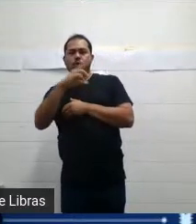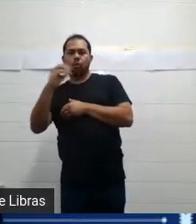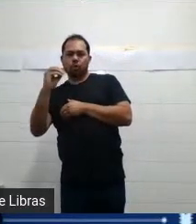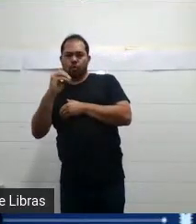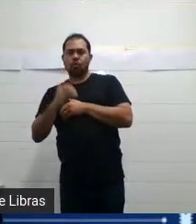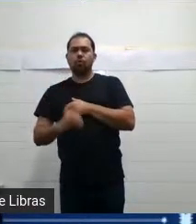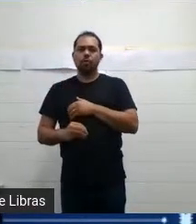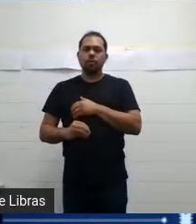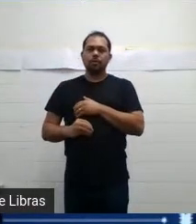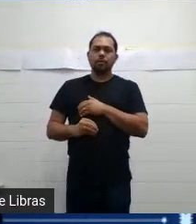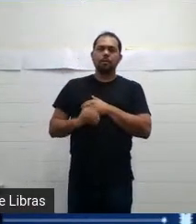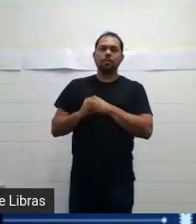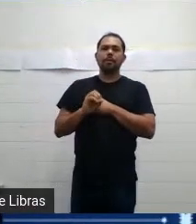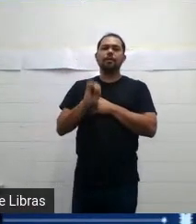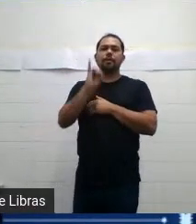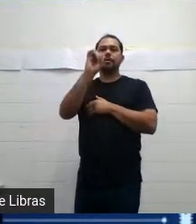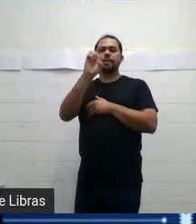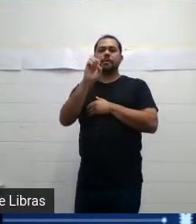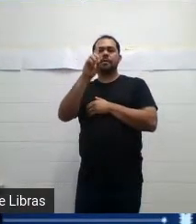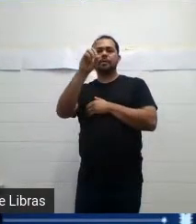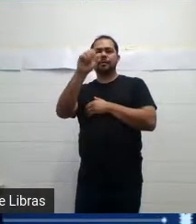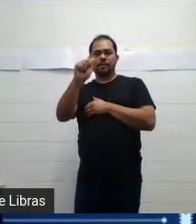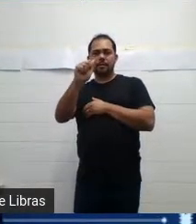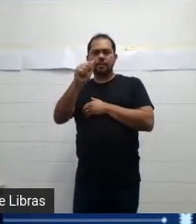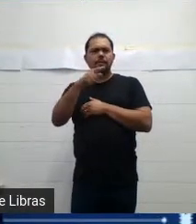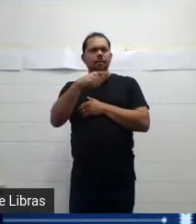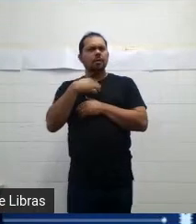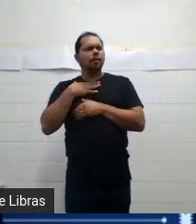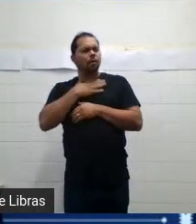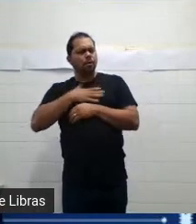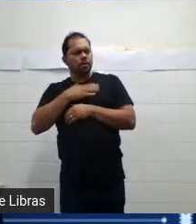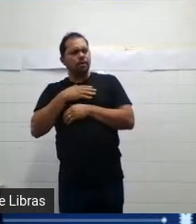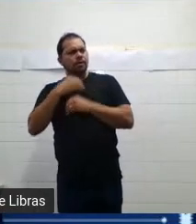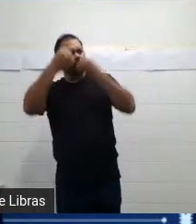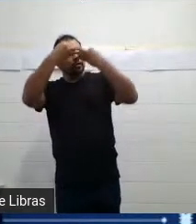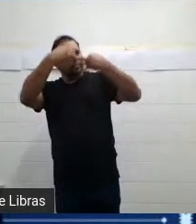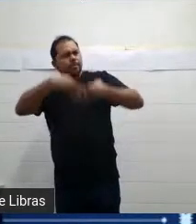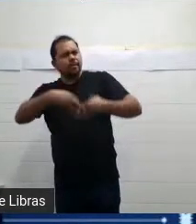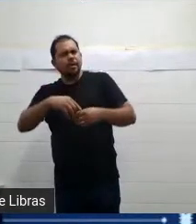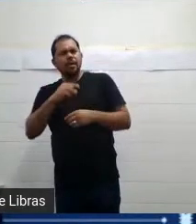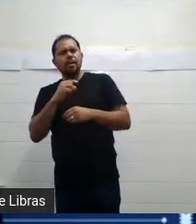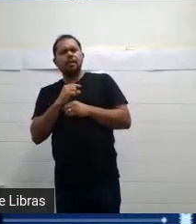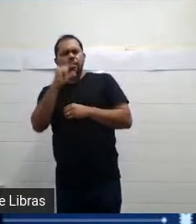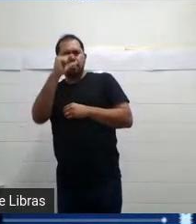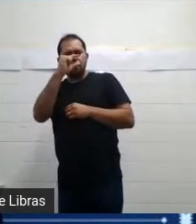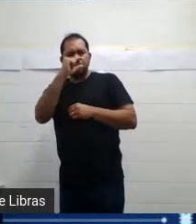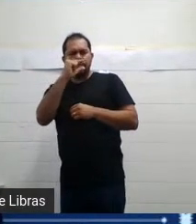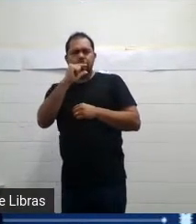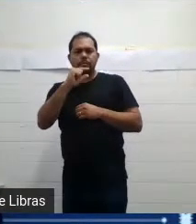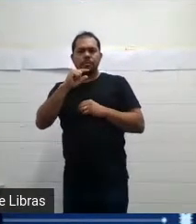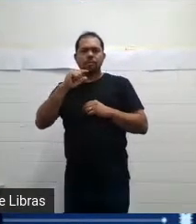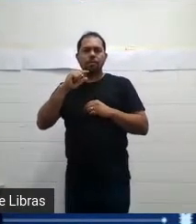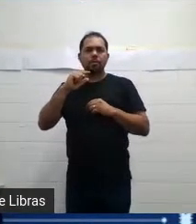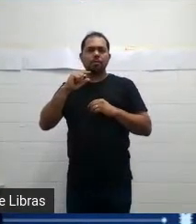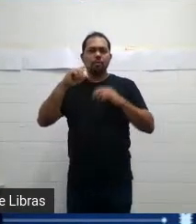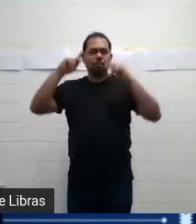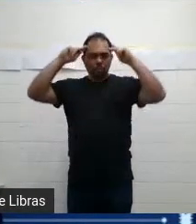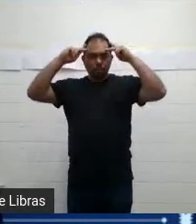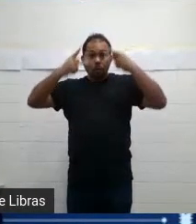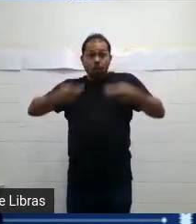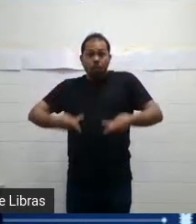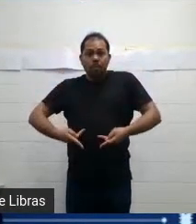ela pede para Ieda, que ela gostaria que Ieda falasse um pouco sobre a humanização do personagem na pesquisa